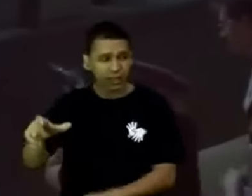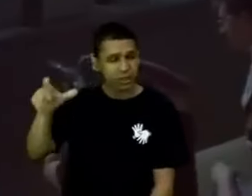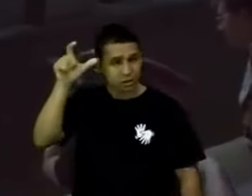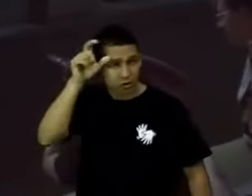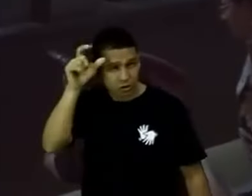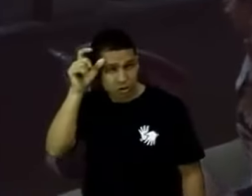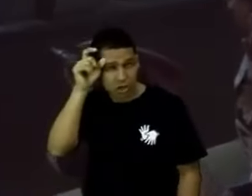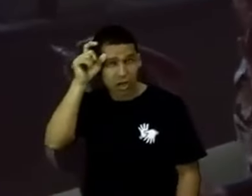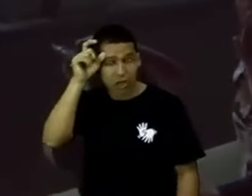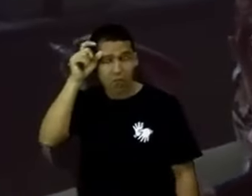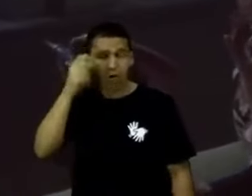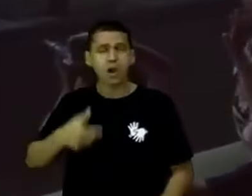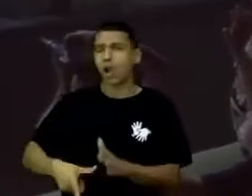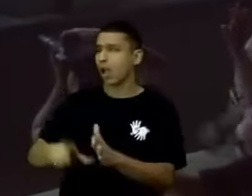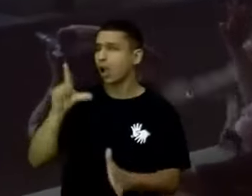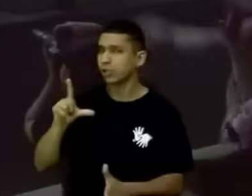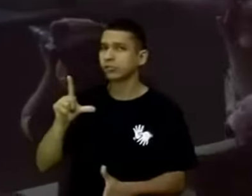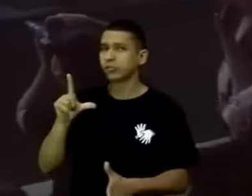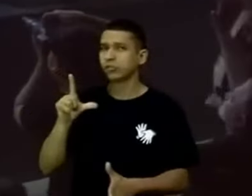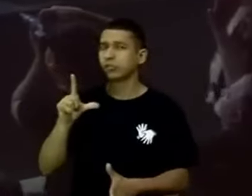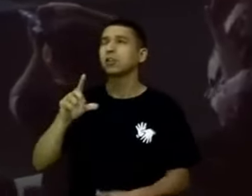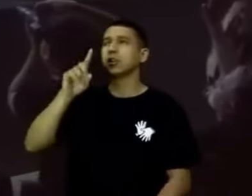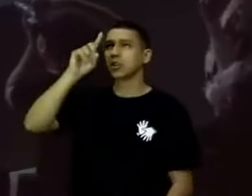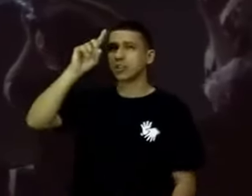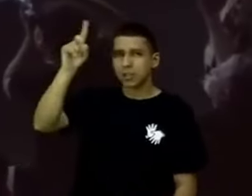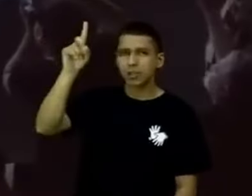nos ovos. Deus vai